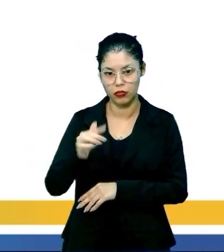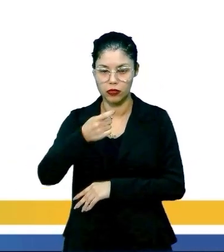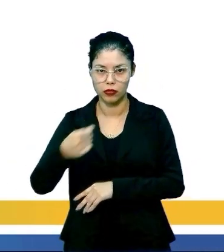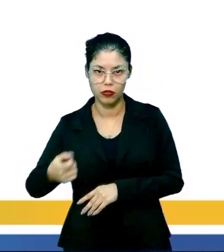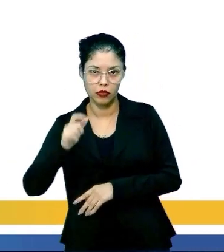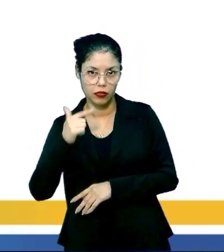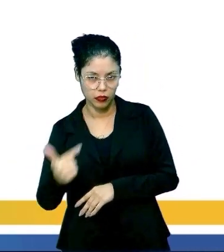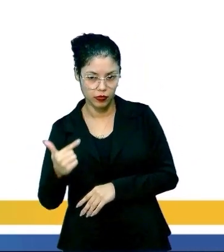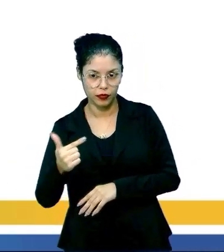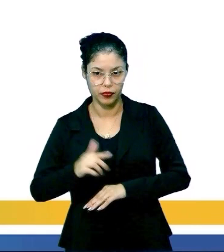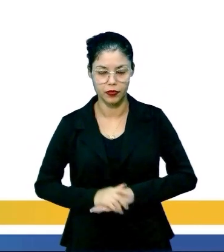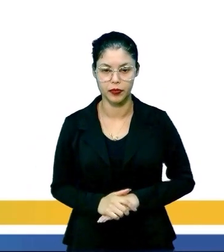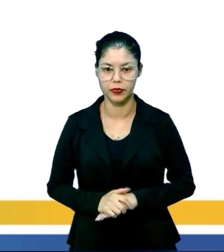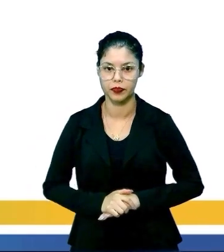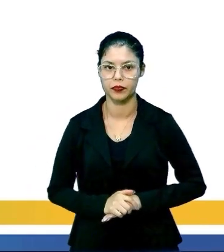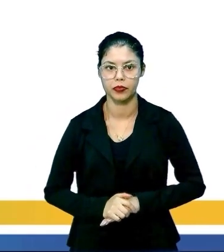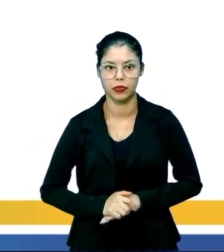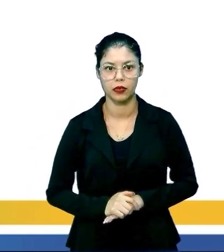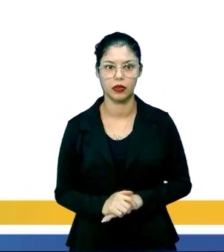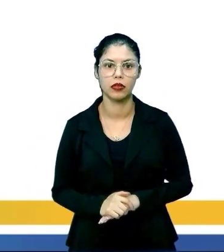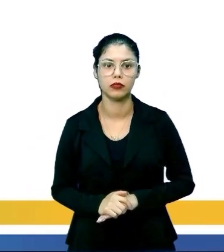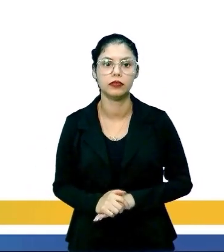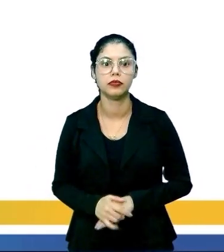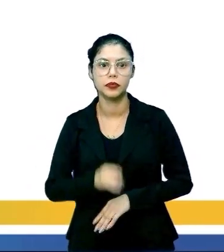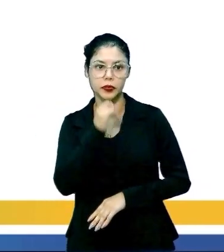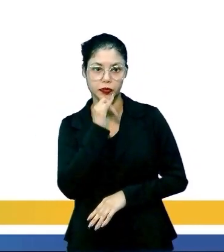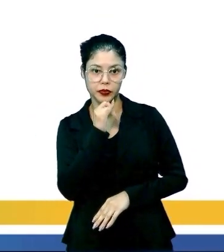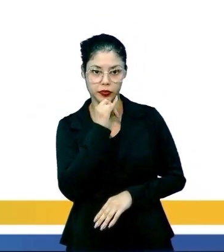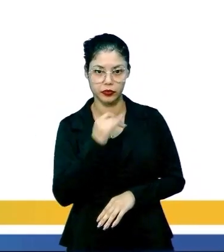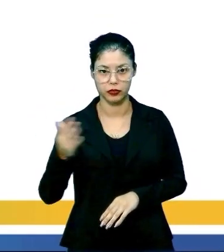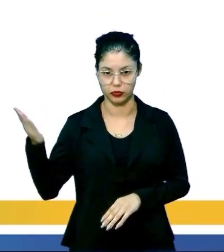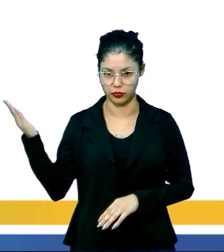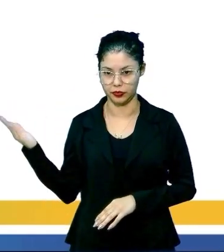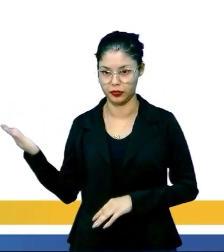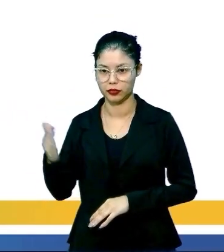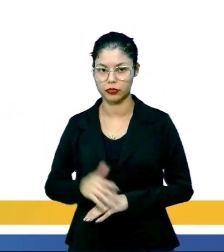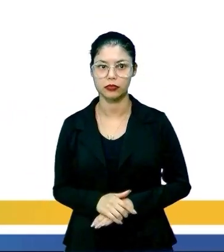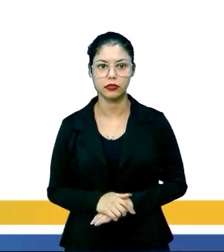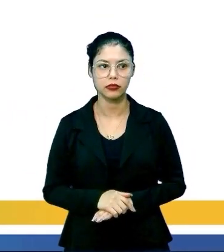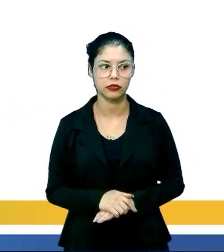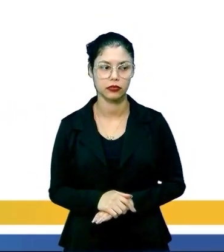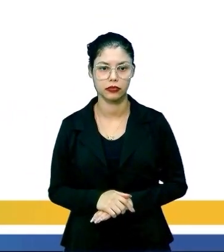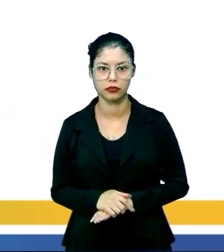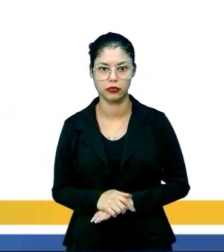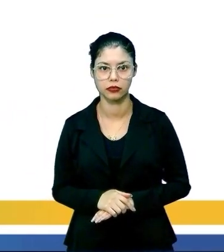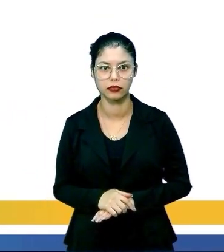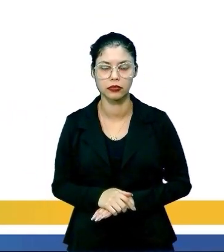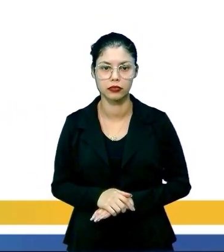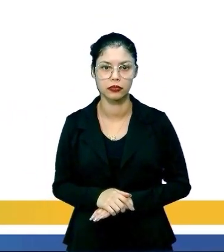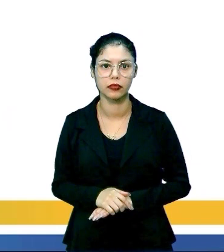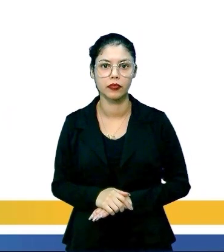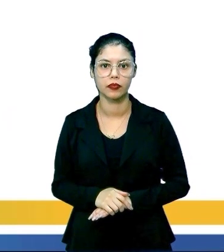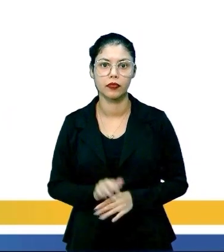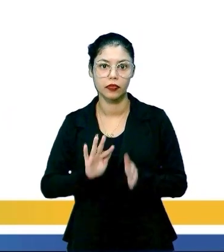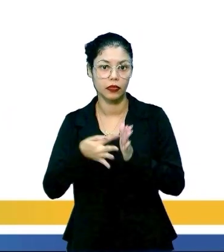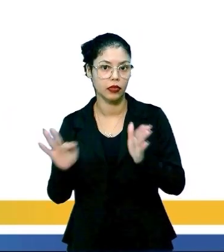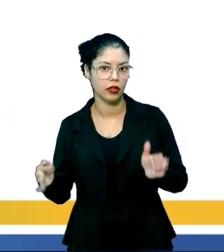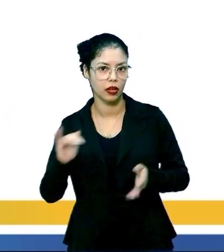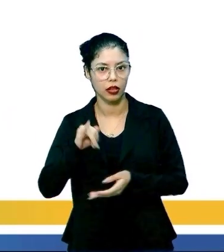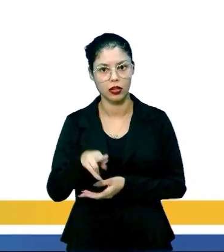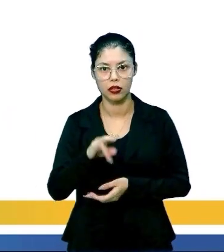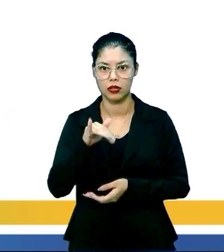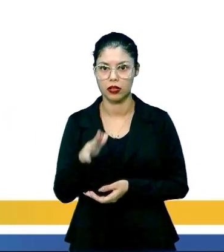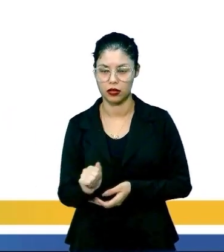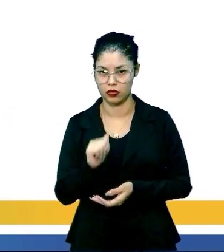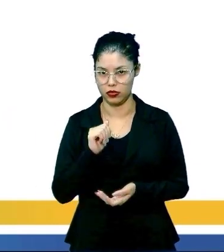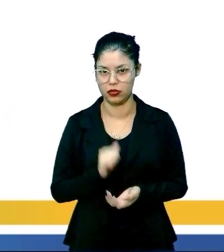é diferente do f de x2. Então, vejamos aí. O exemplo 1. Veja a